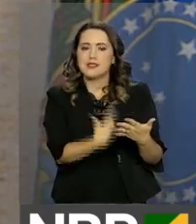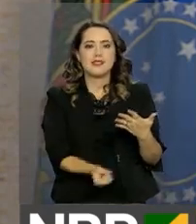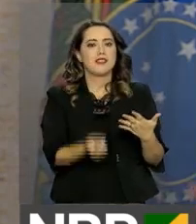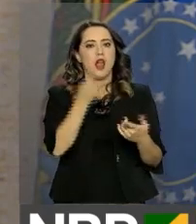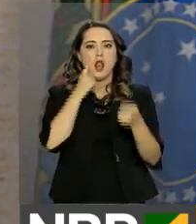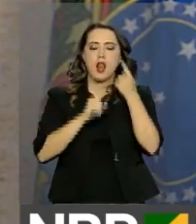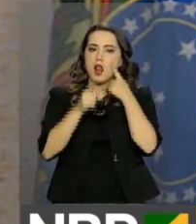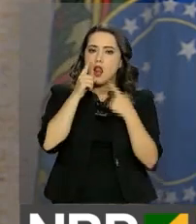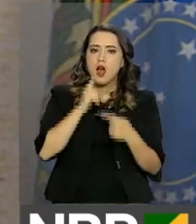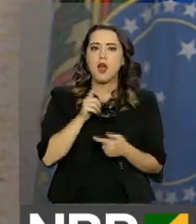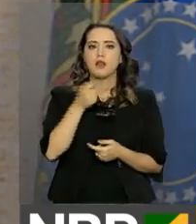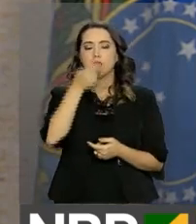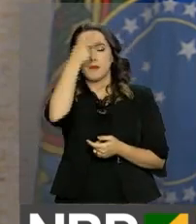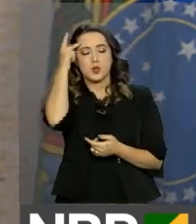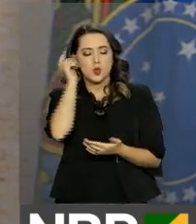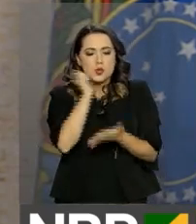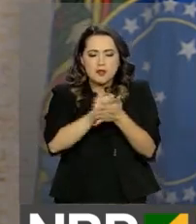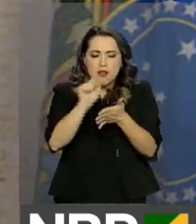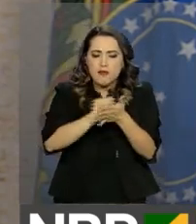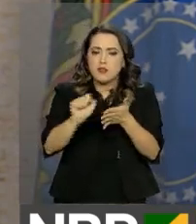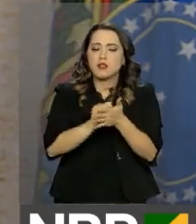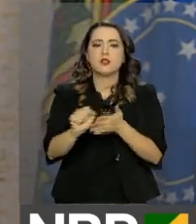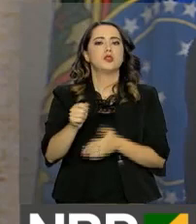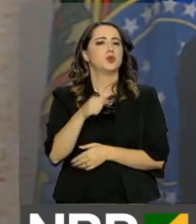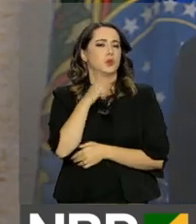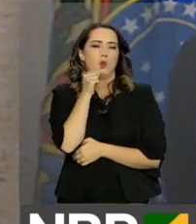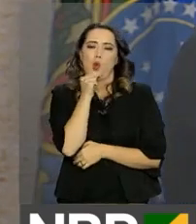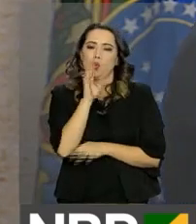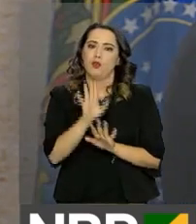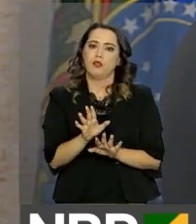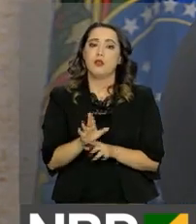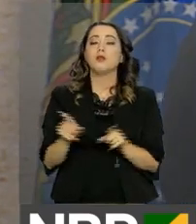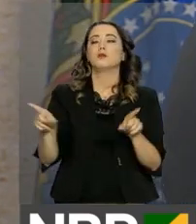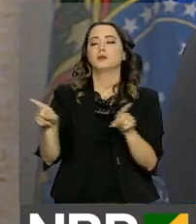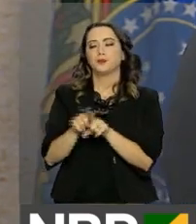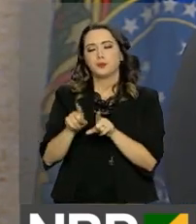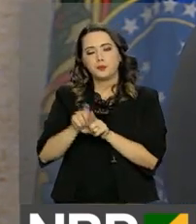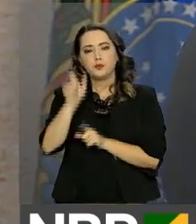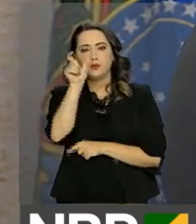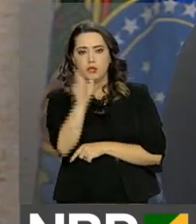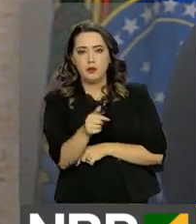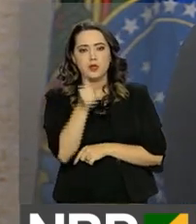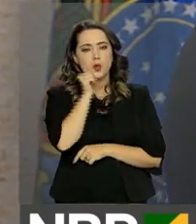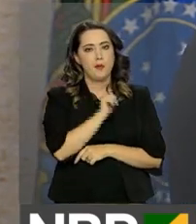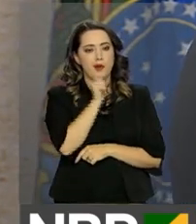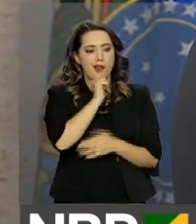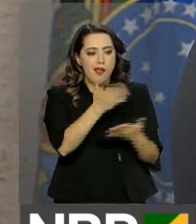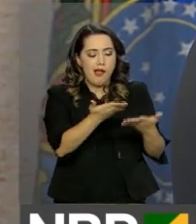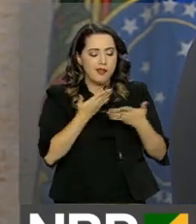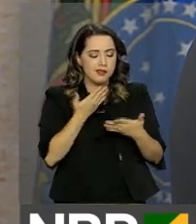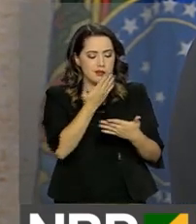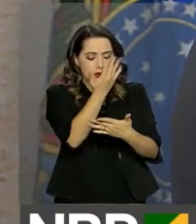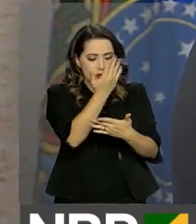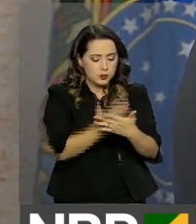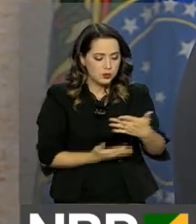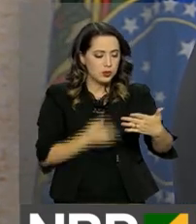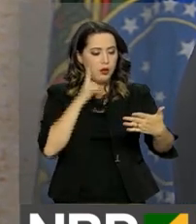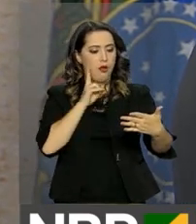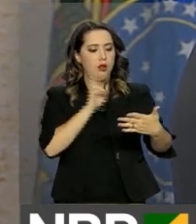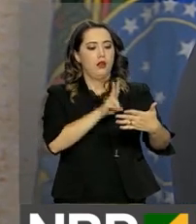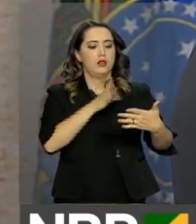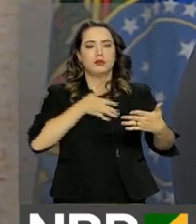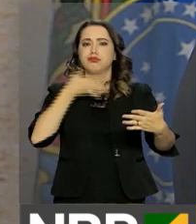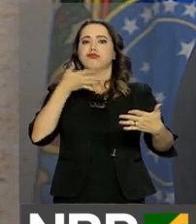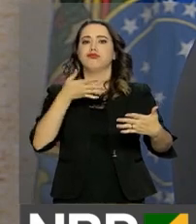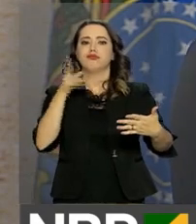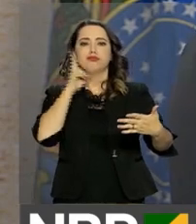que escreveu, não tenho dúvida disso. E seguramente, quando a esposa recebeu essa carta, não é? Também teve, não é, Coronel? Também